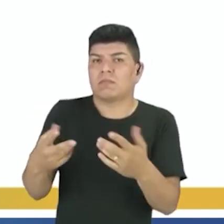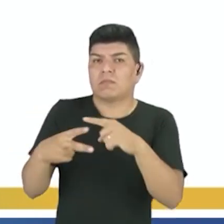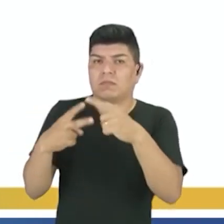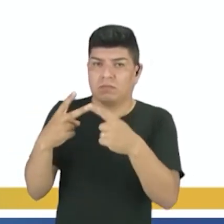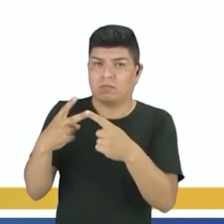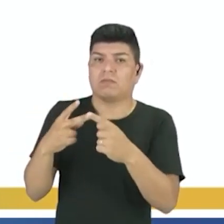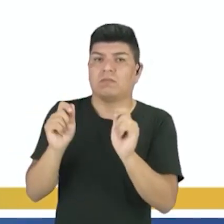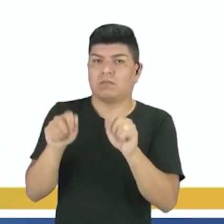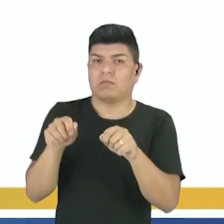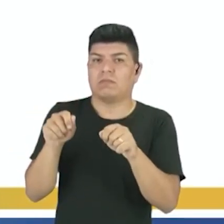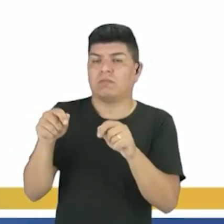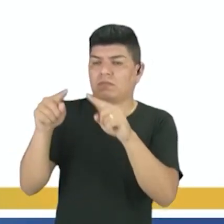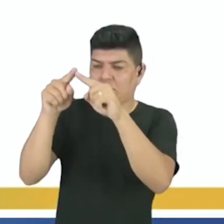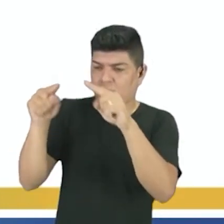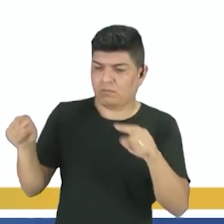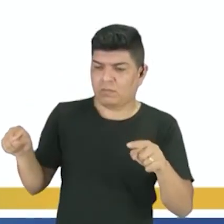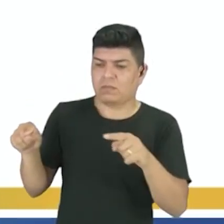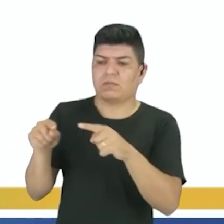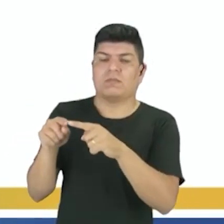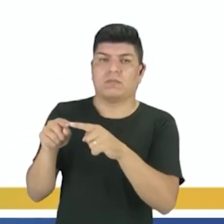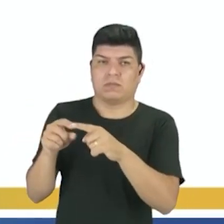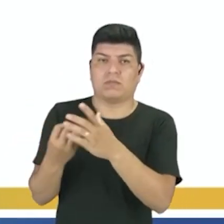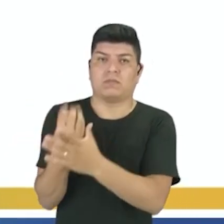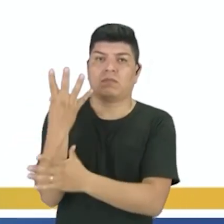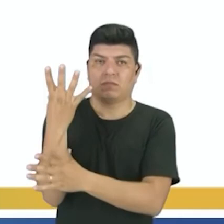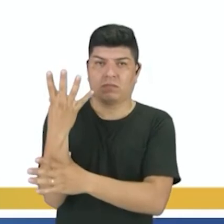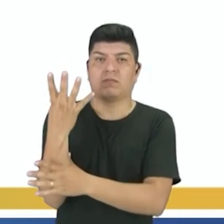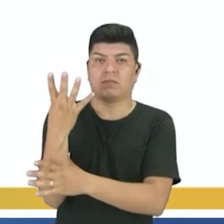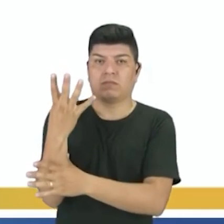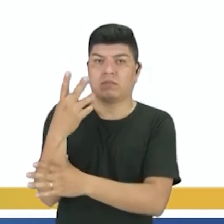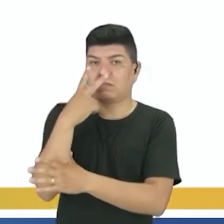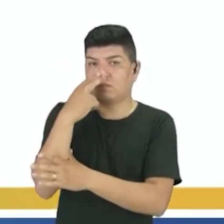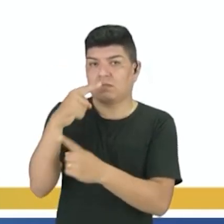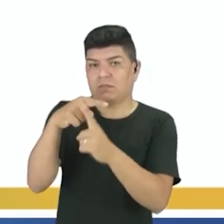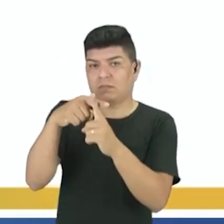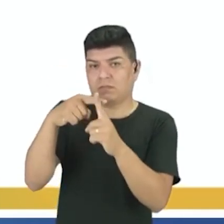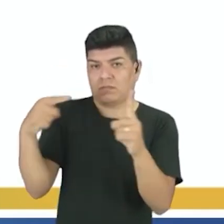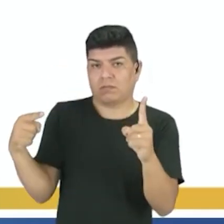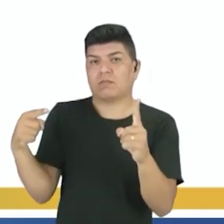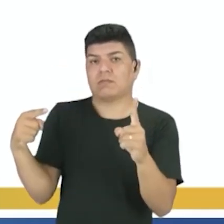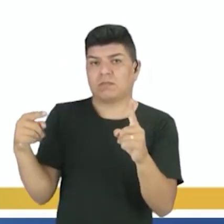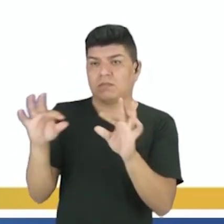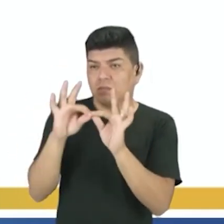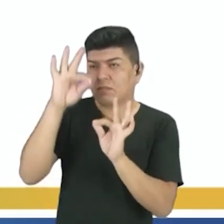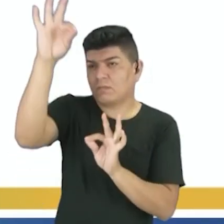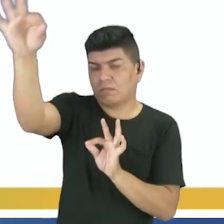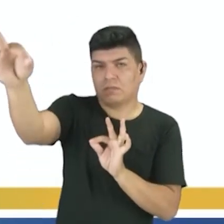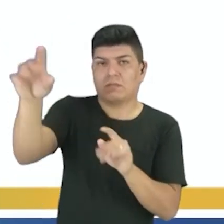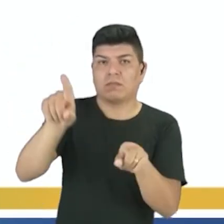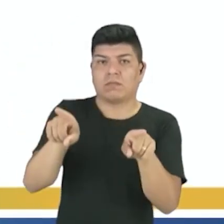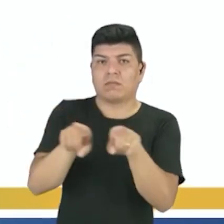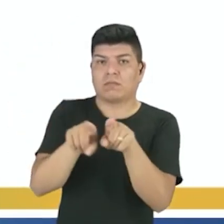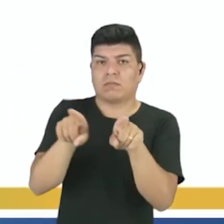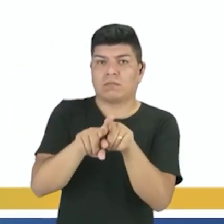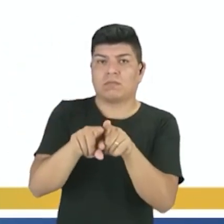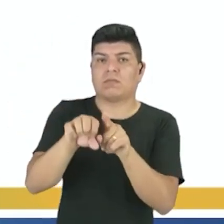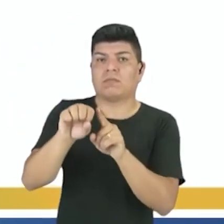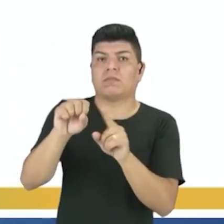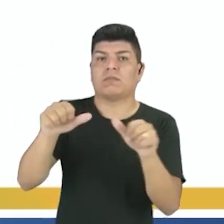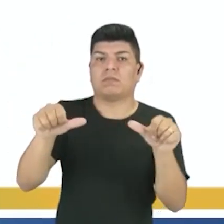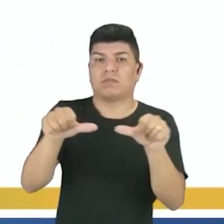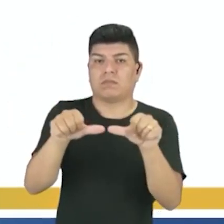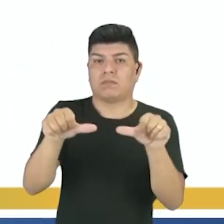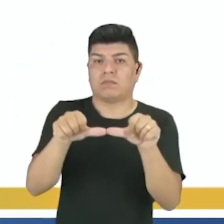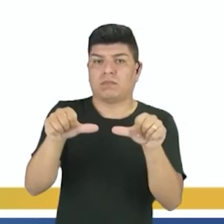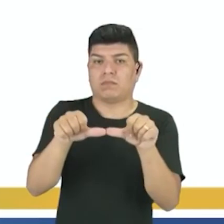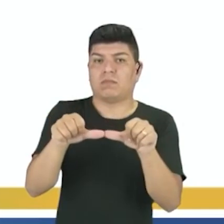pontos que você pegar desse triângulo, a origem vai estar na metade da distância entre eles, caracterizando assim uma simetria em